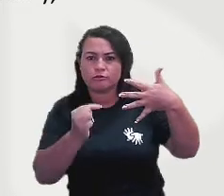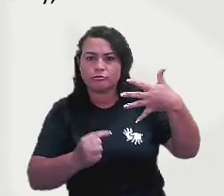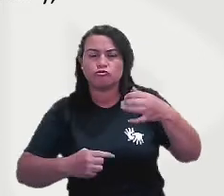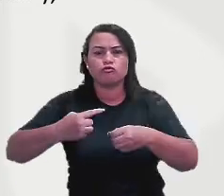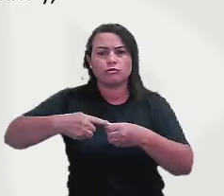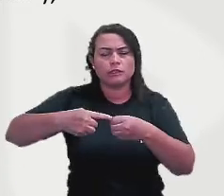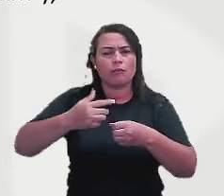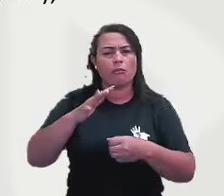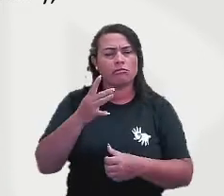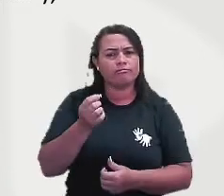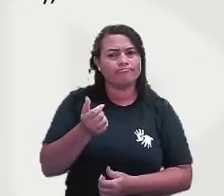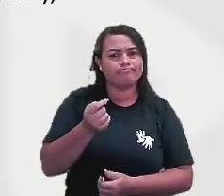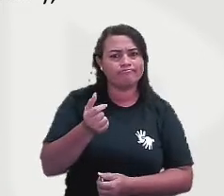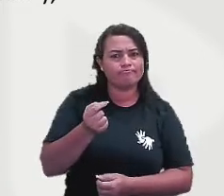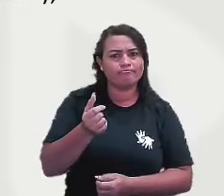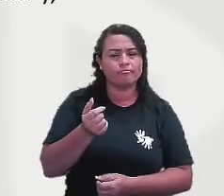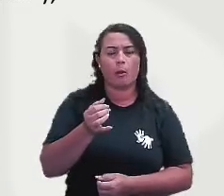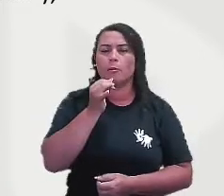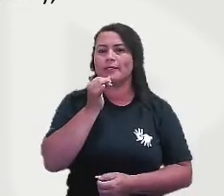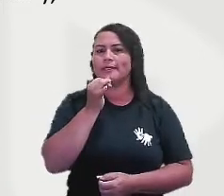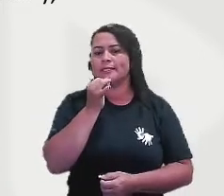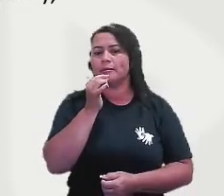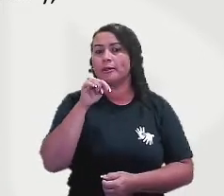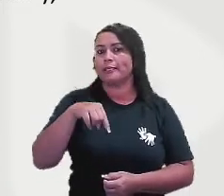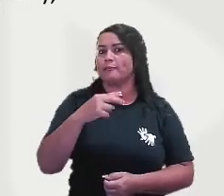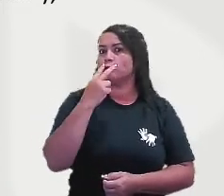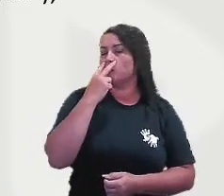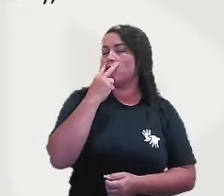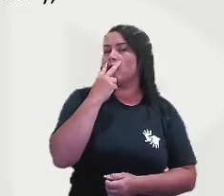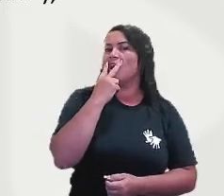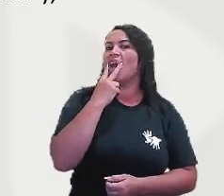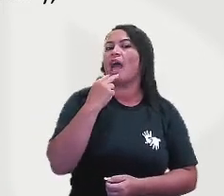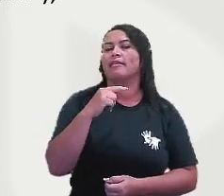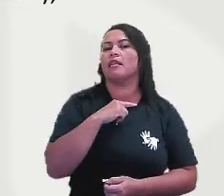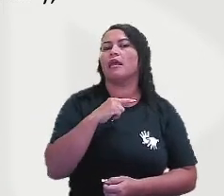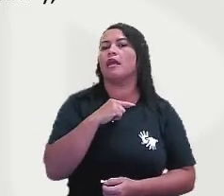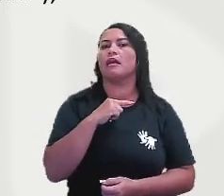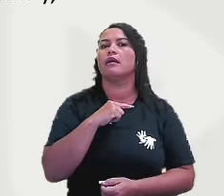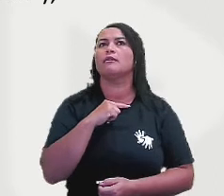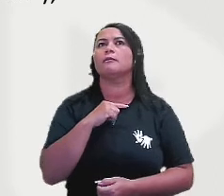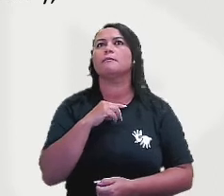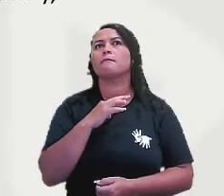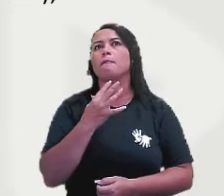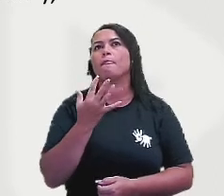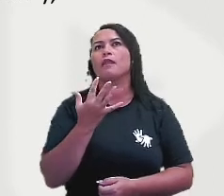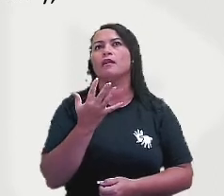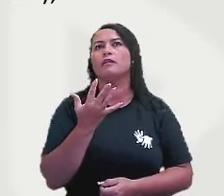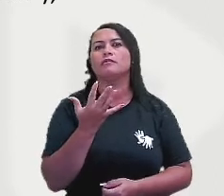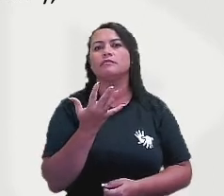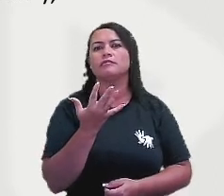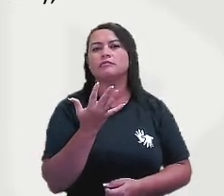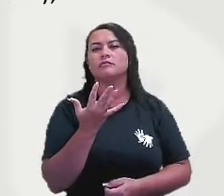estão aproximadas. Vamos supor que Vitória de Santo Antão tenha aí